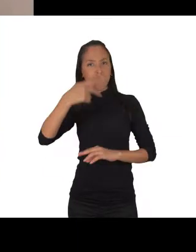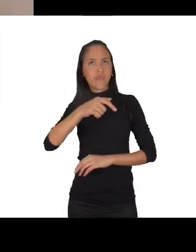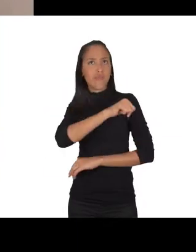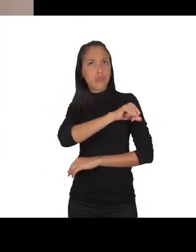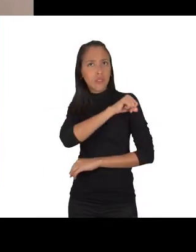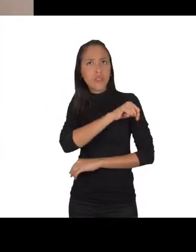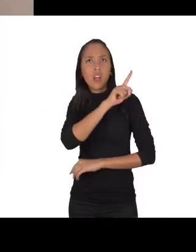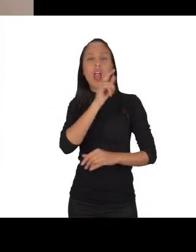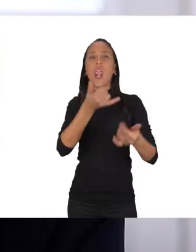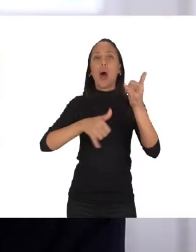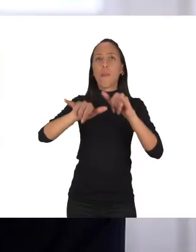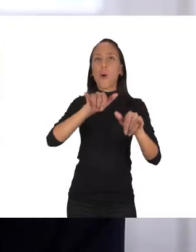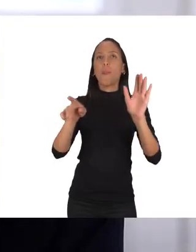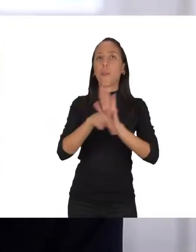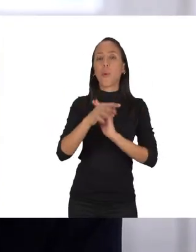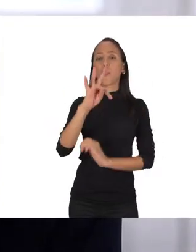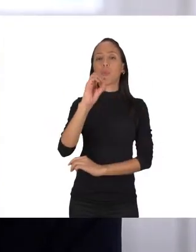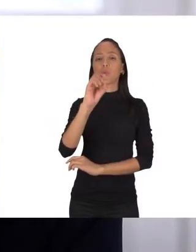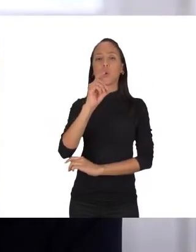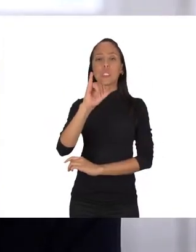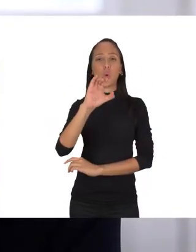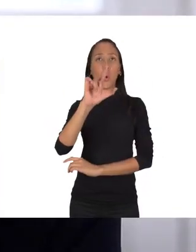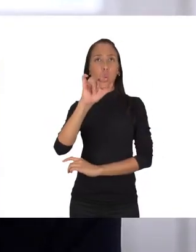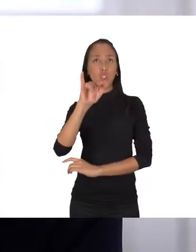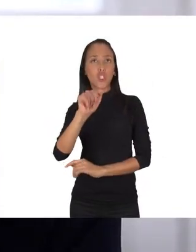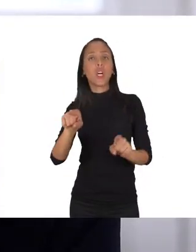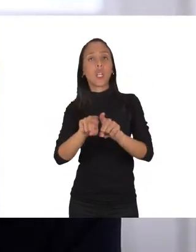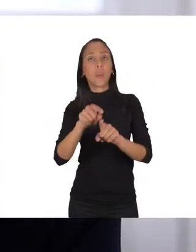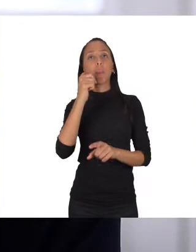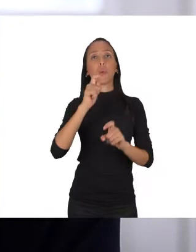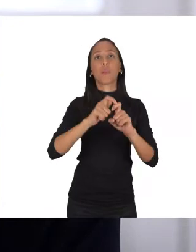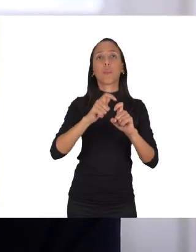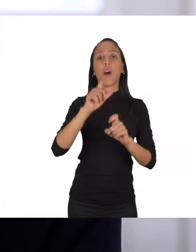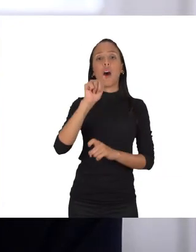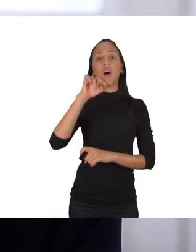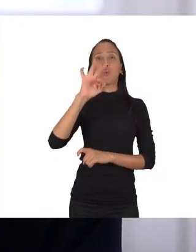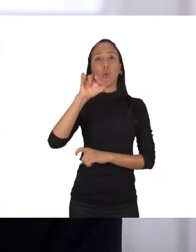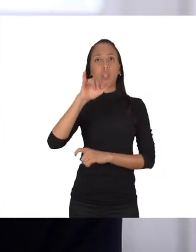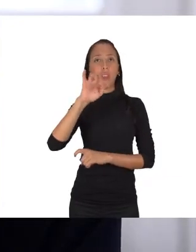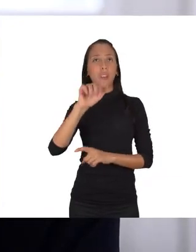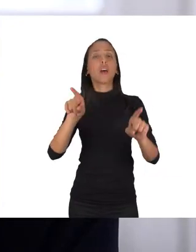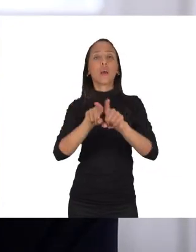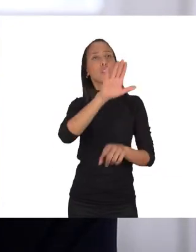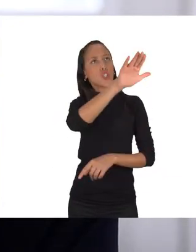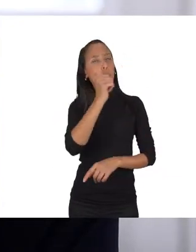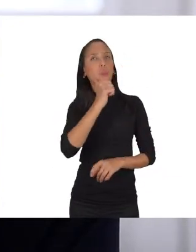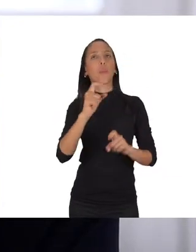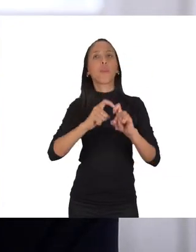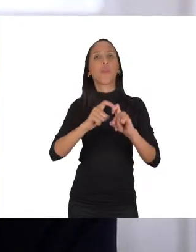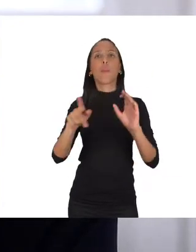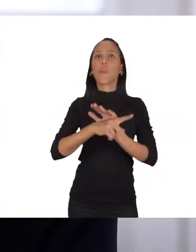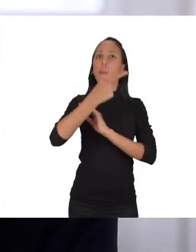de toxicologia. A doutora Antonieta, e também nós convidamos a médica do município, porque na